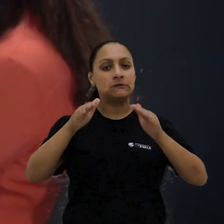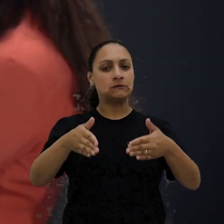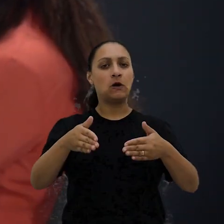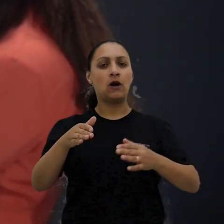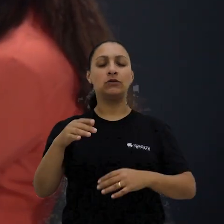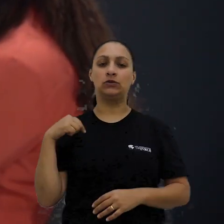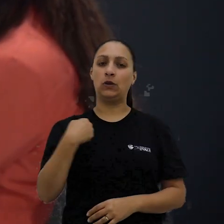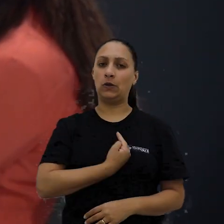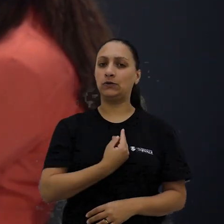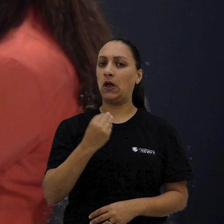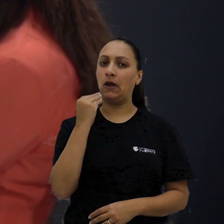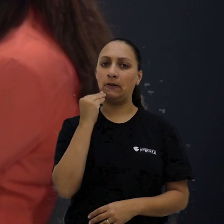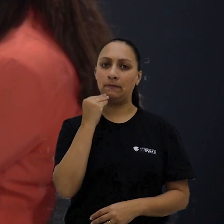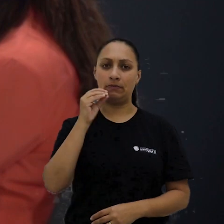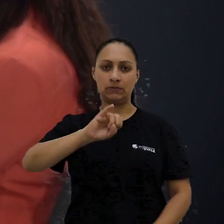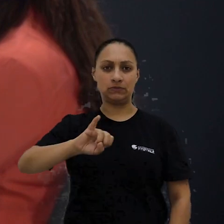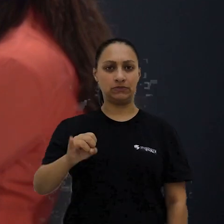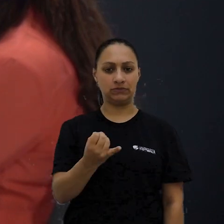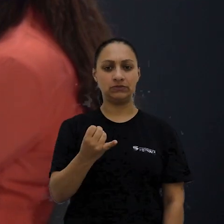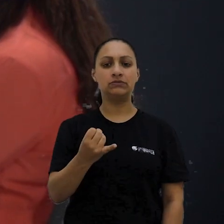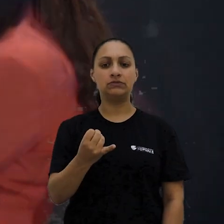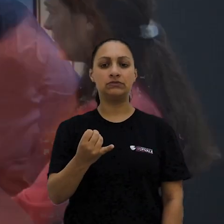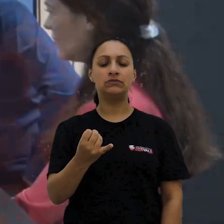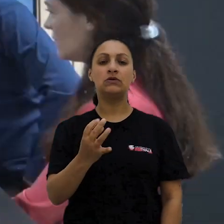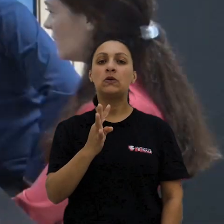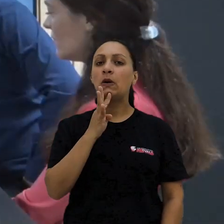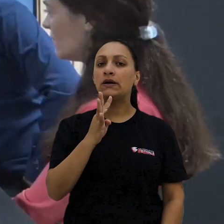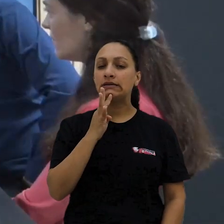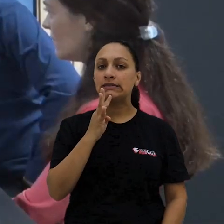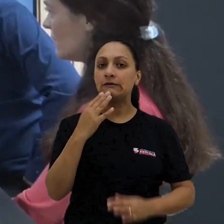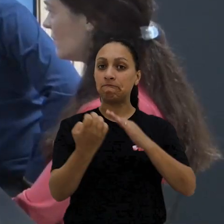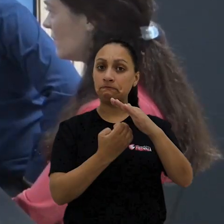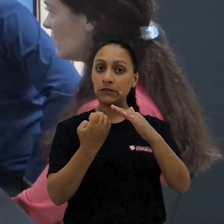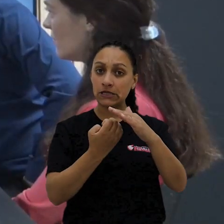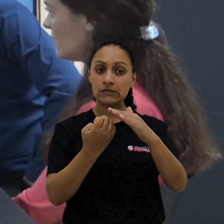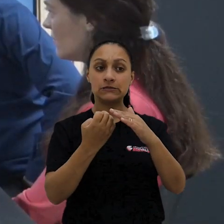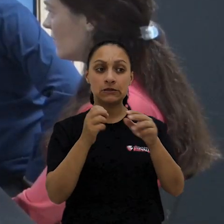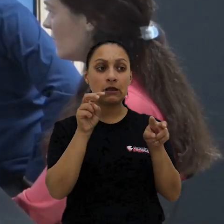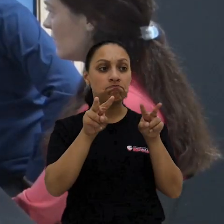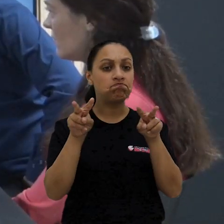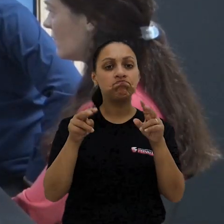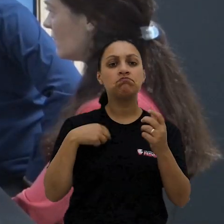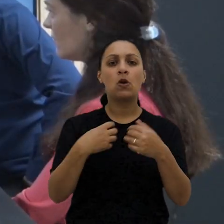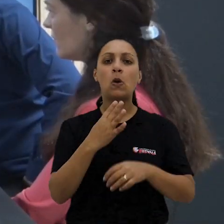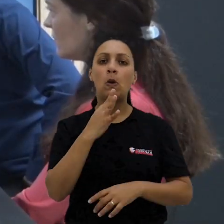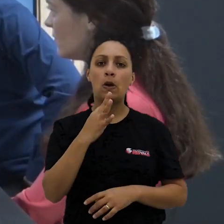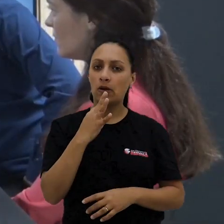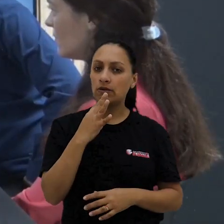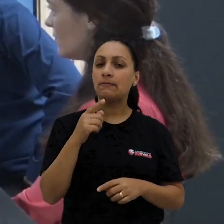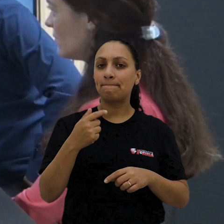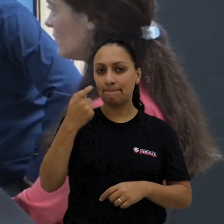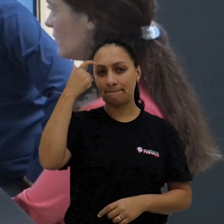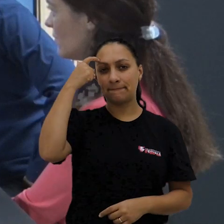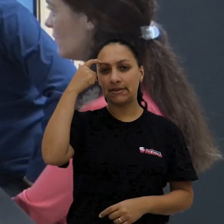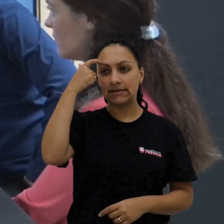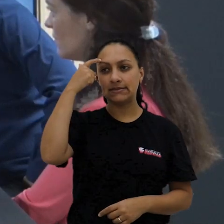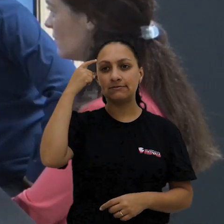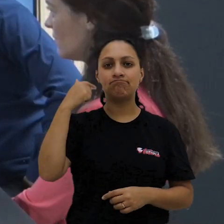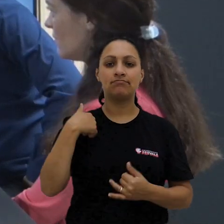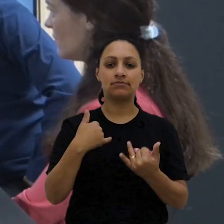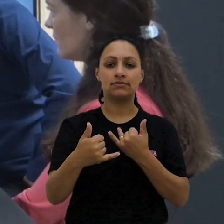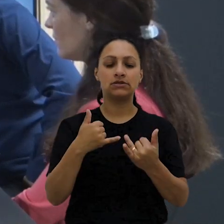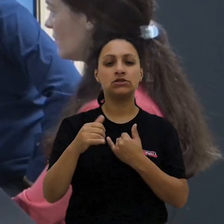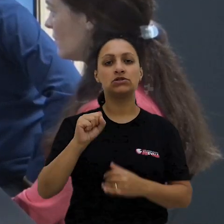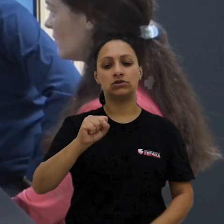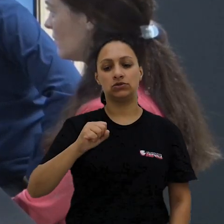a gente, obviamente, é uma oportunidade da gente conhecer as outras empresas. E pensando no lance prospecção, por